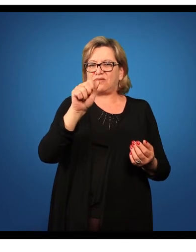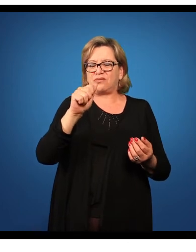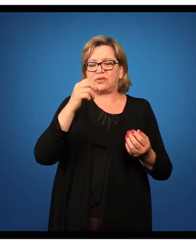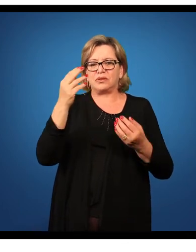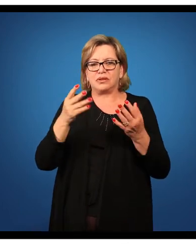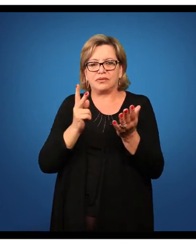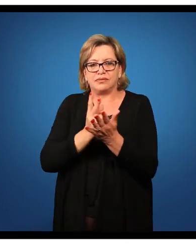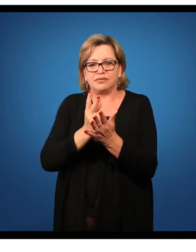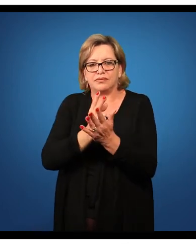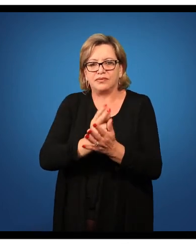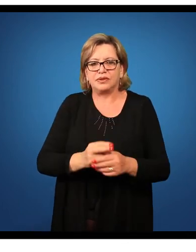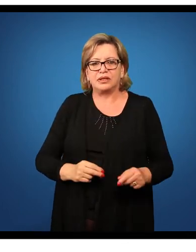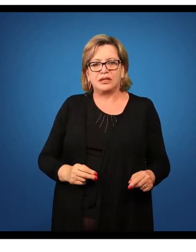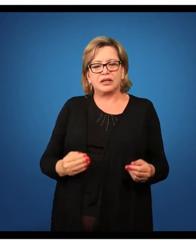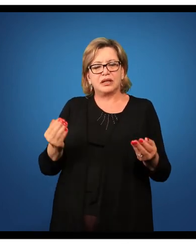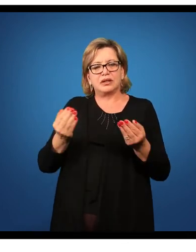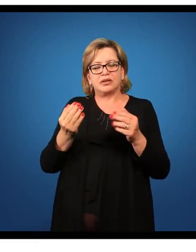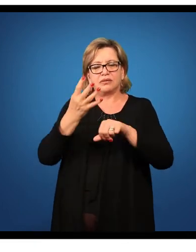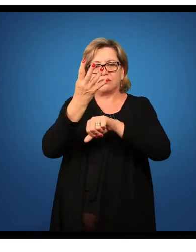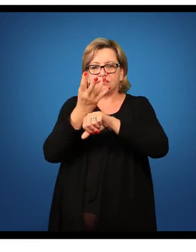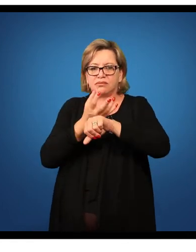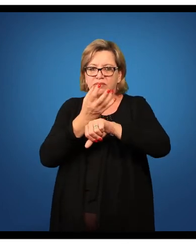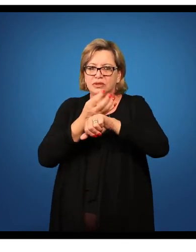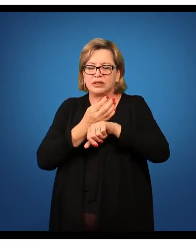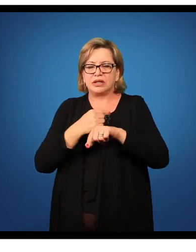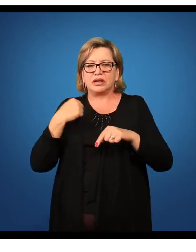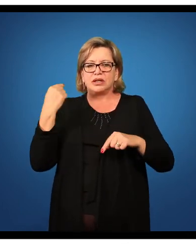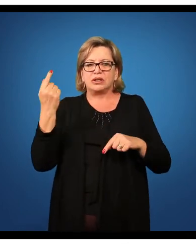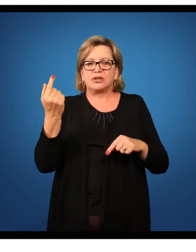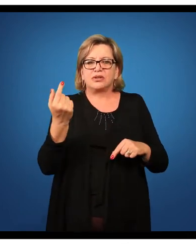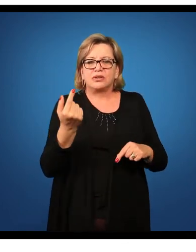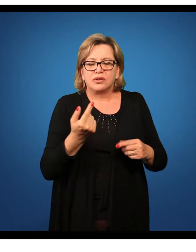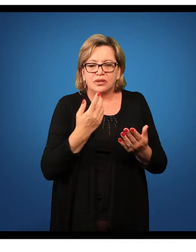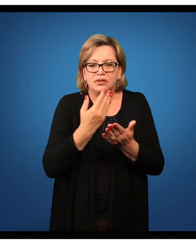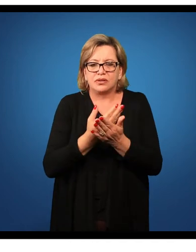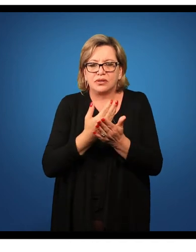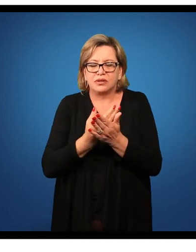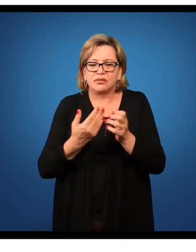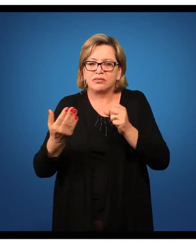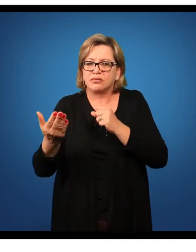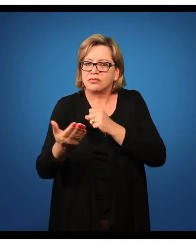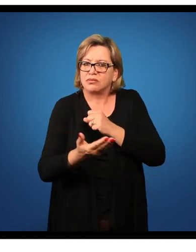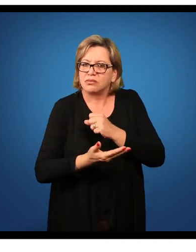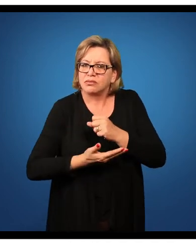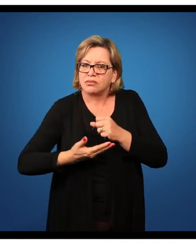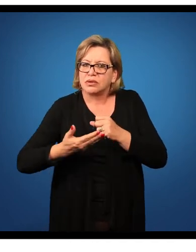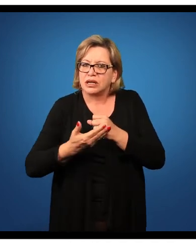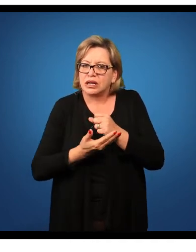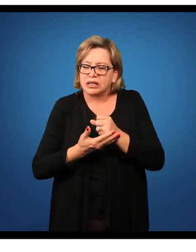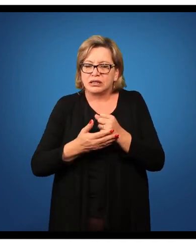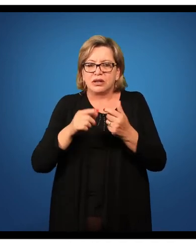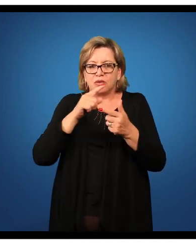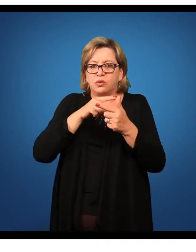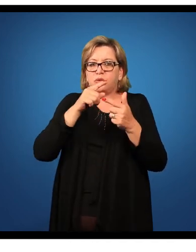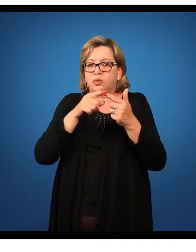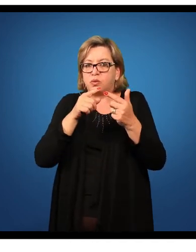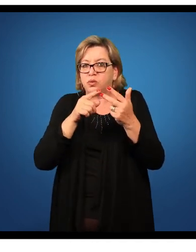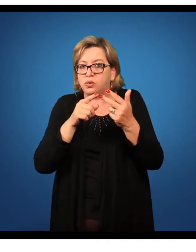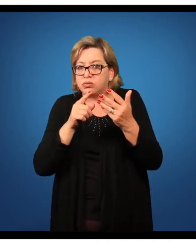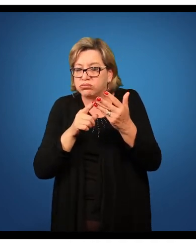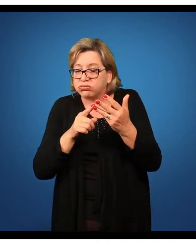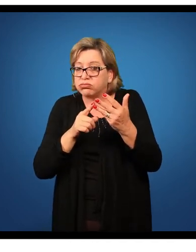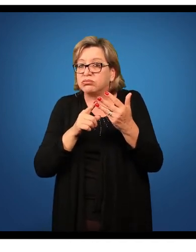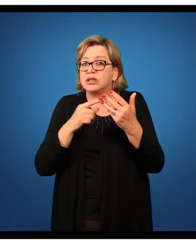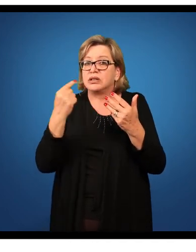então nessa nessa nossa disciplina mesmo a gente vendo fundamentos das linguagens de forma individual a gente sempre vai